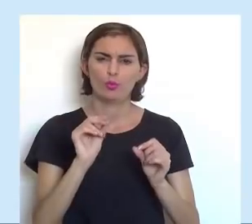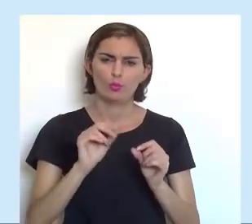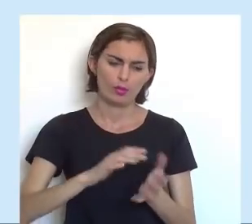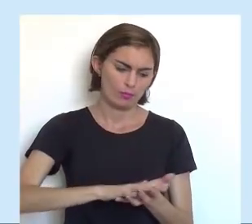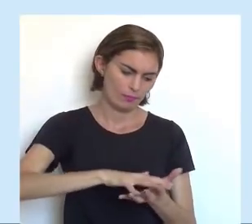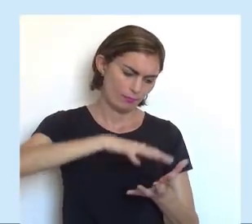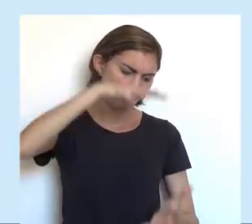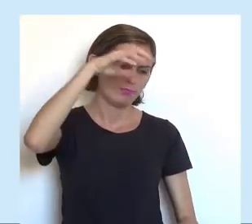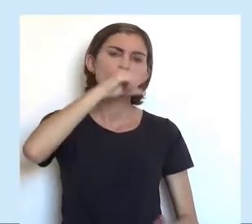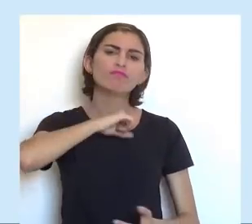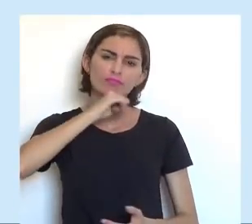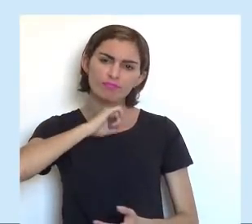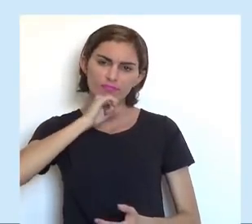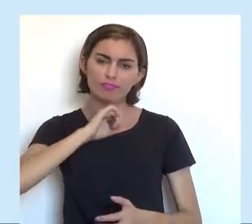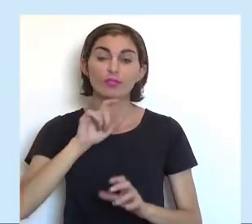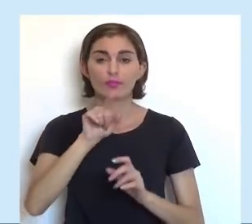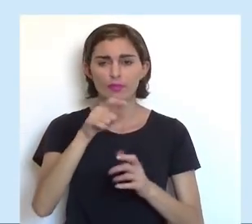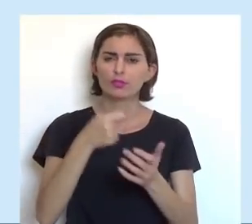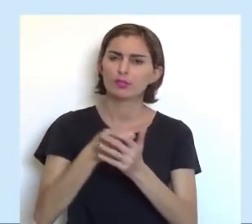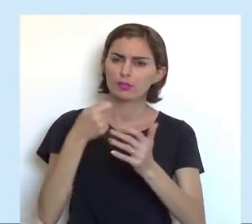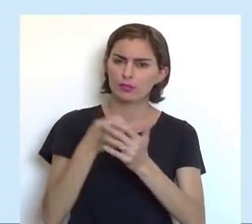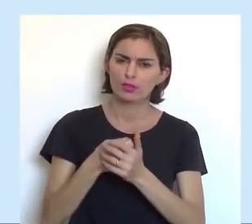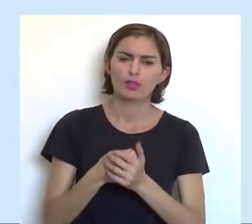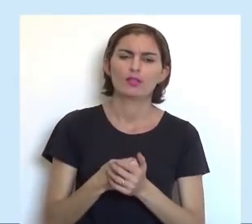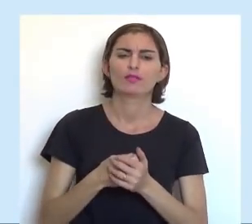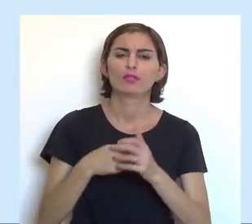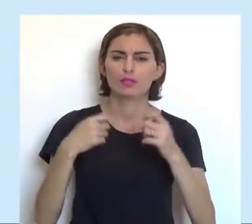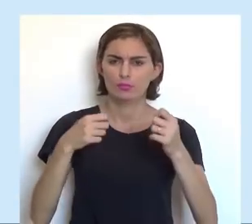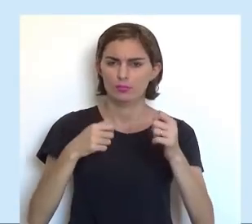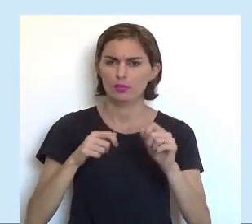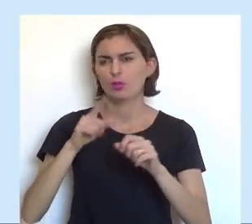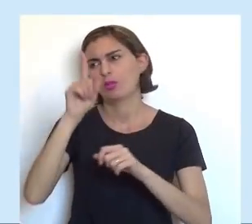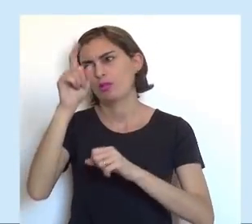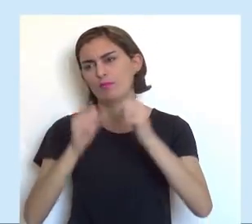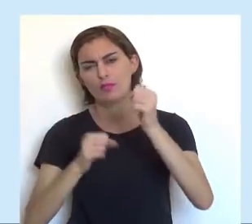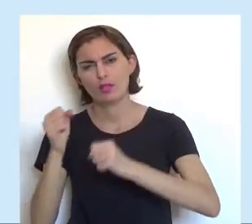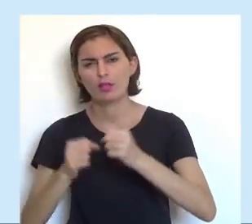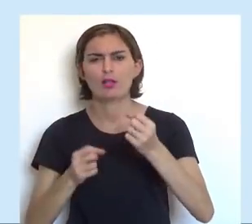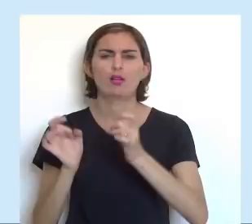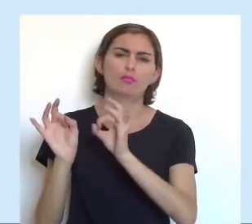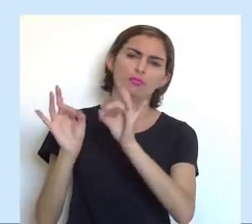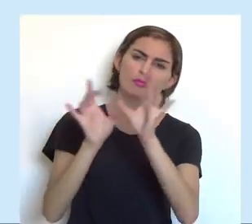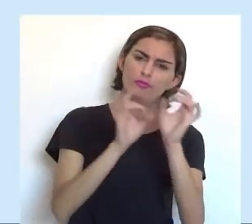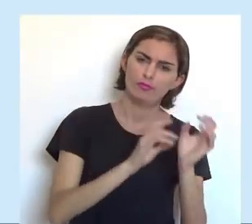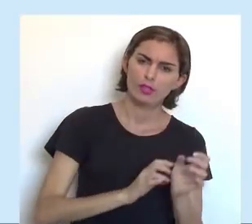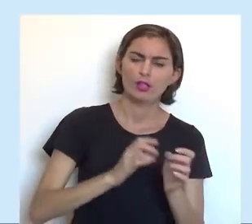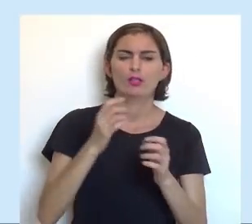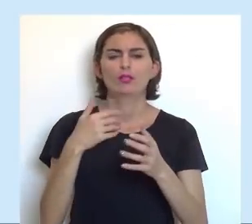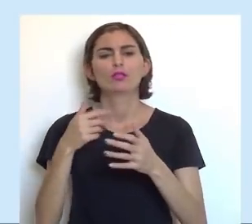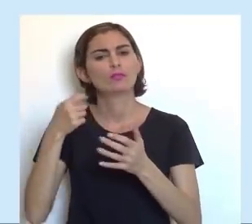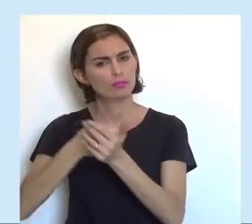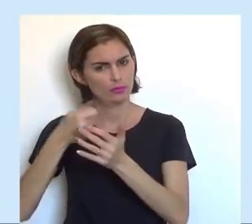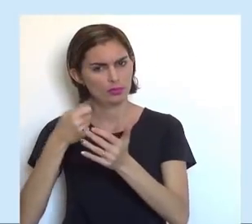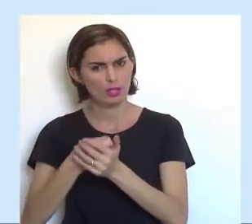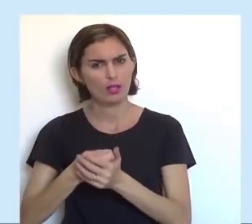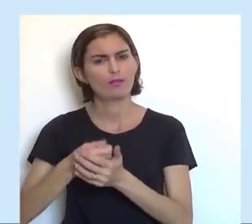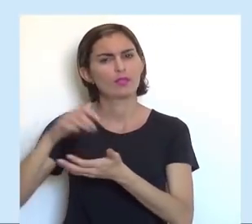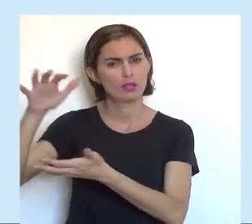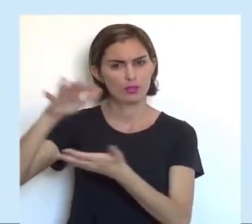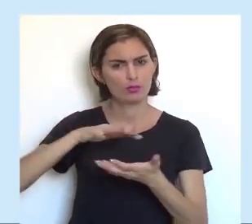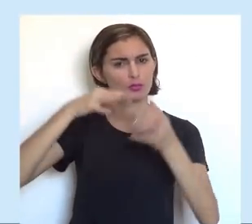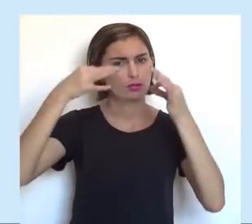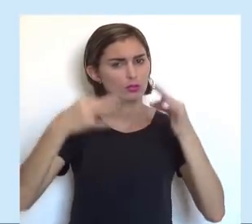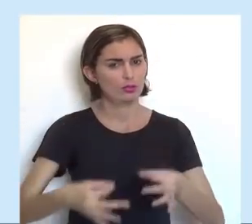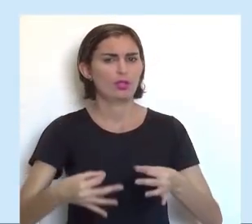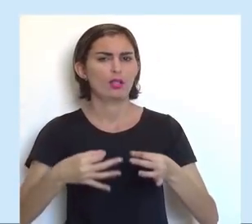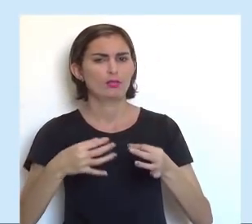uma demanda de pneu inservível que você deve, o transportador, o importador, o fabricante, deve destinar de